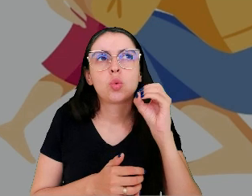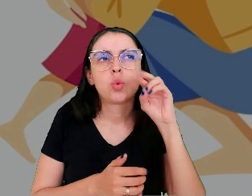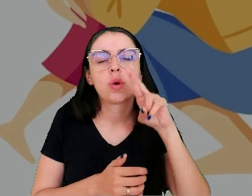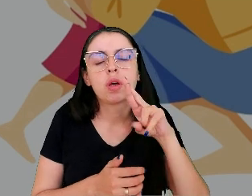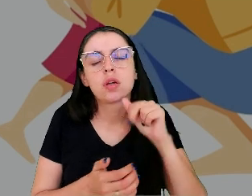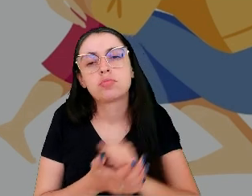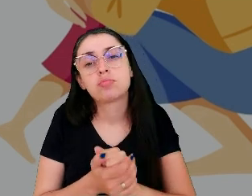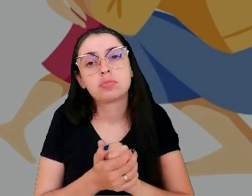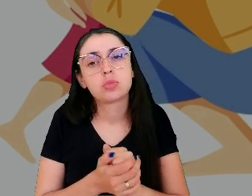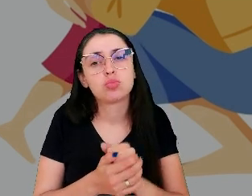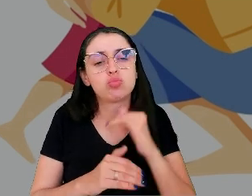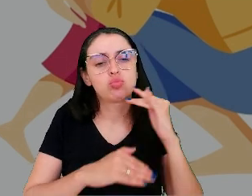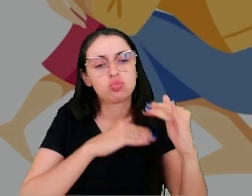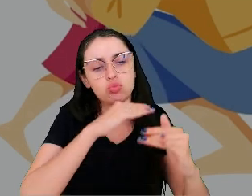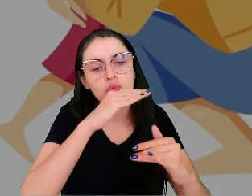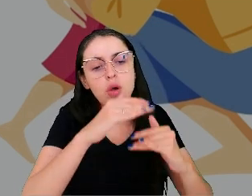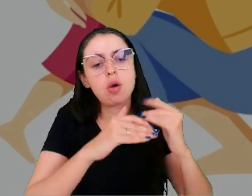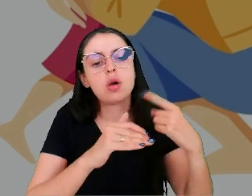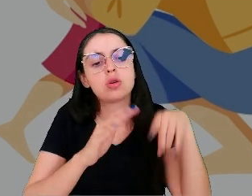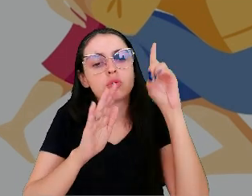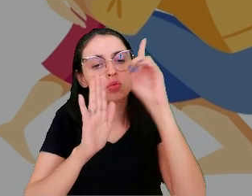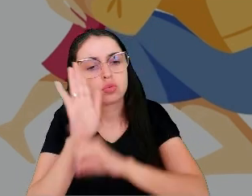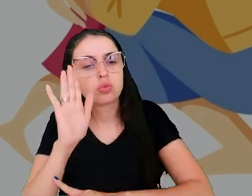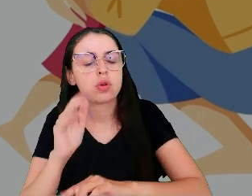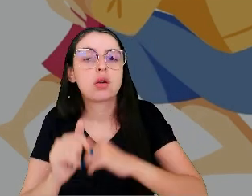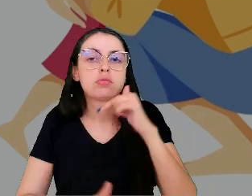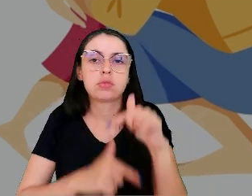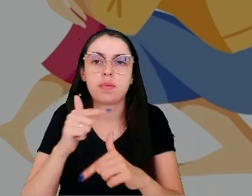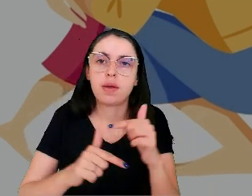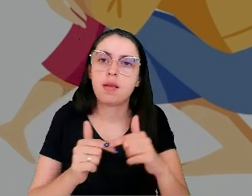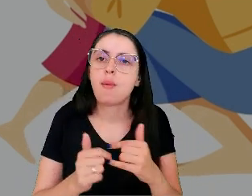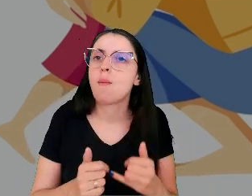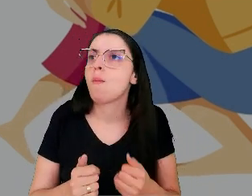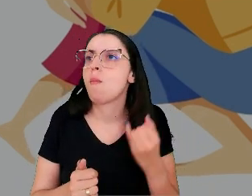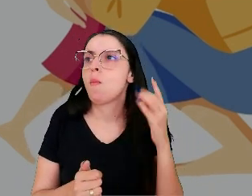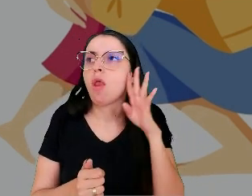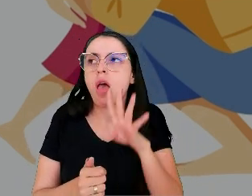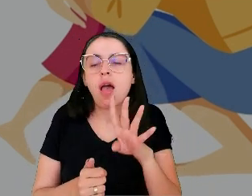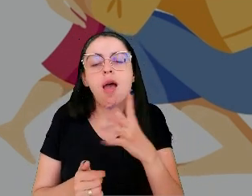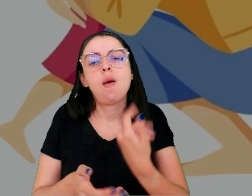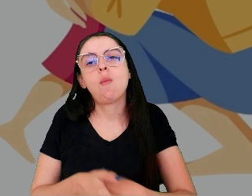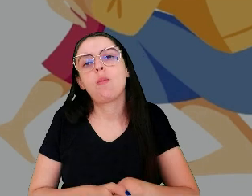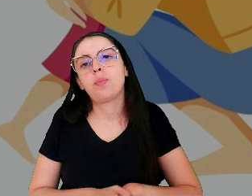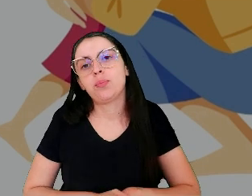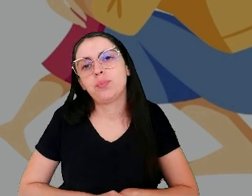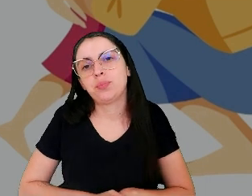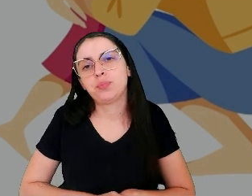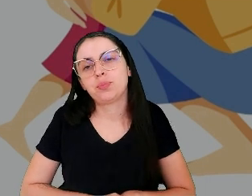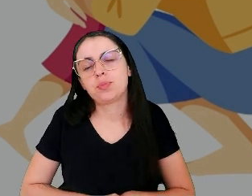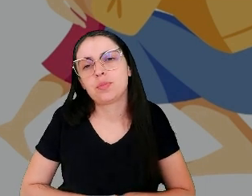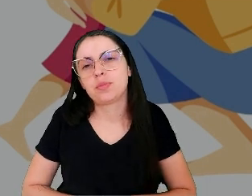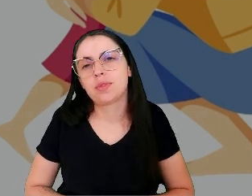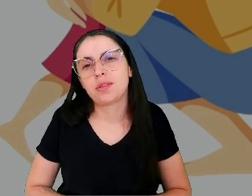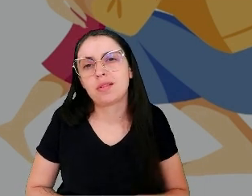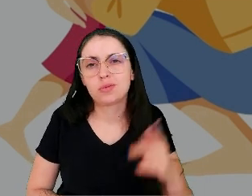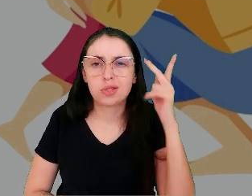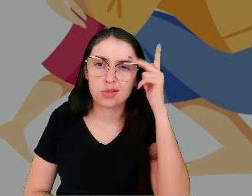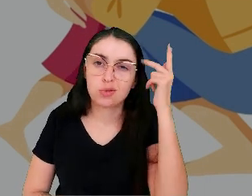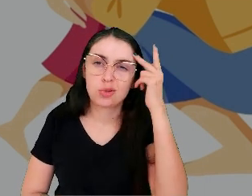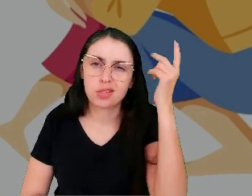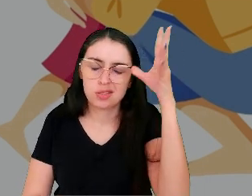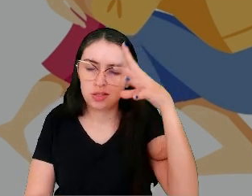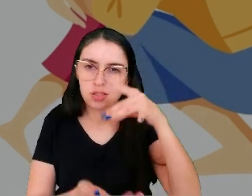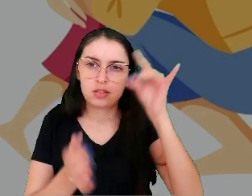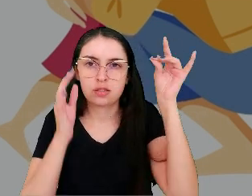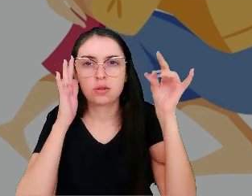coroação de todo esse processo documental, desse trabalho incrível, e foi uma das histórias que a gente